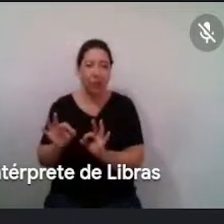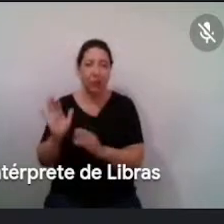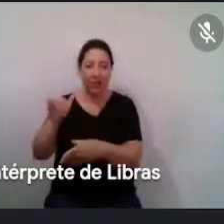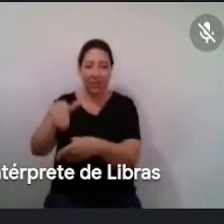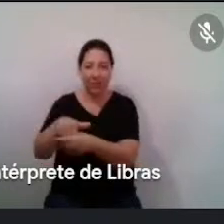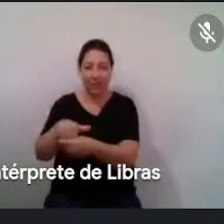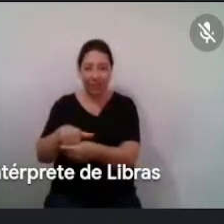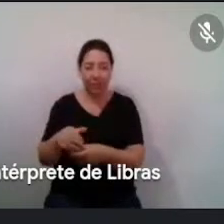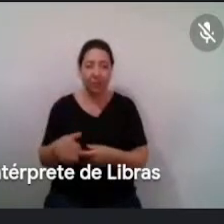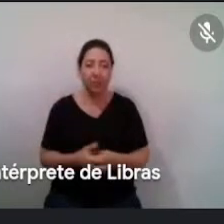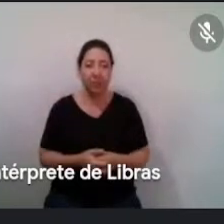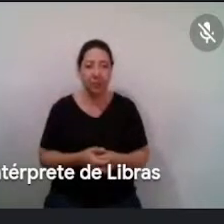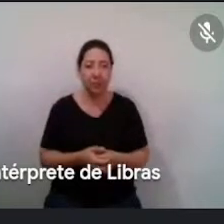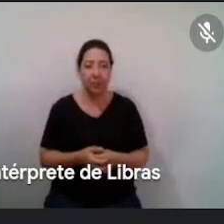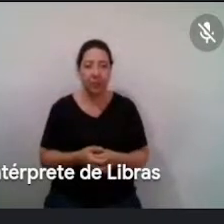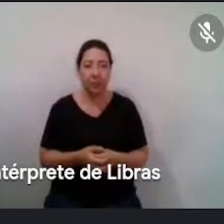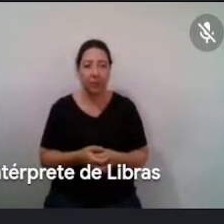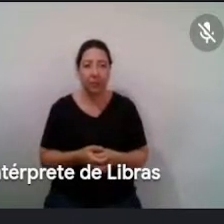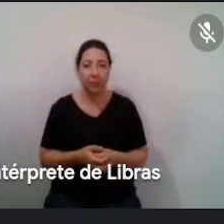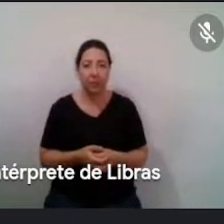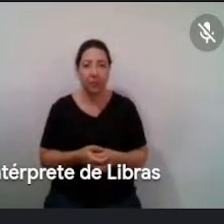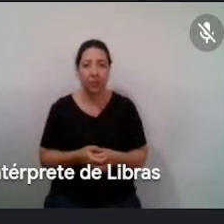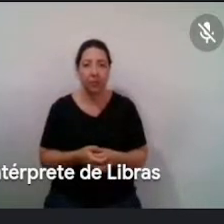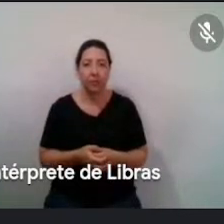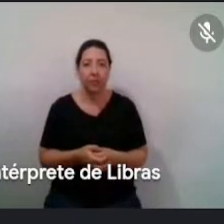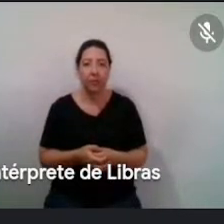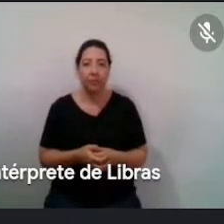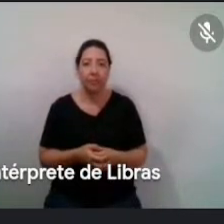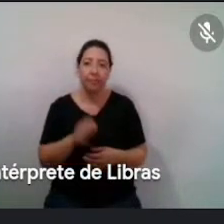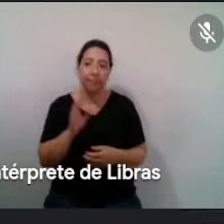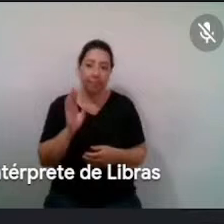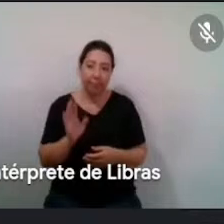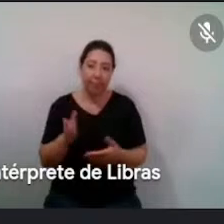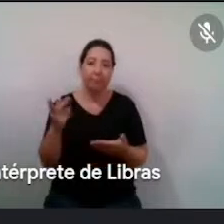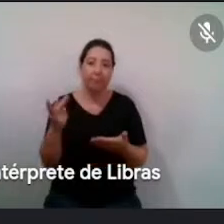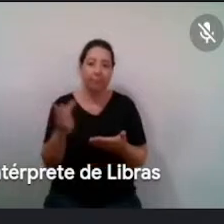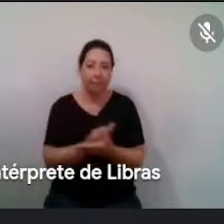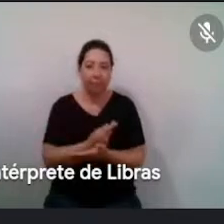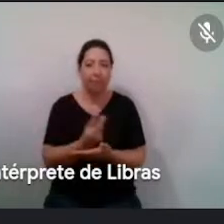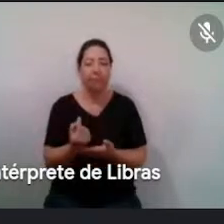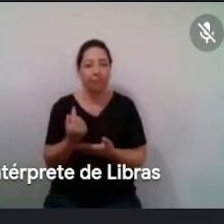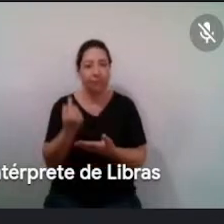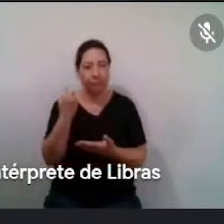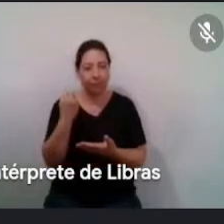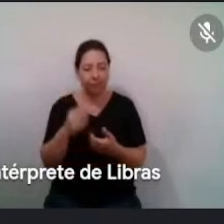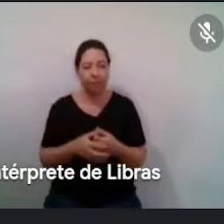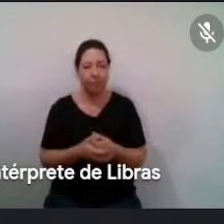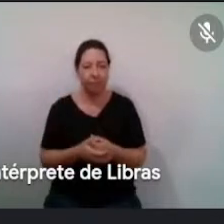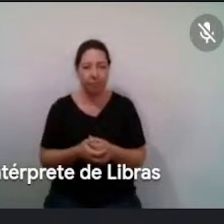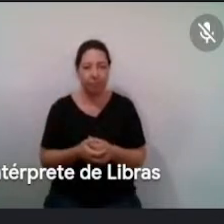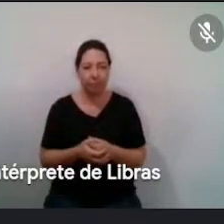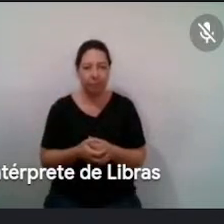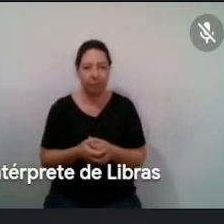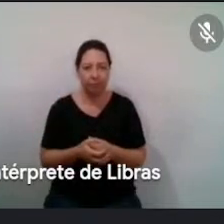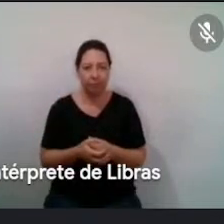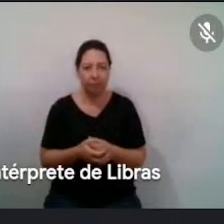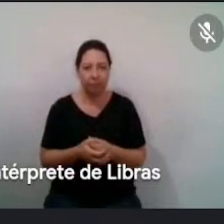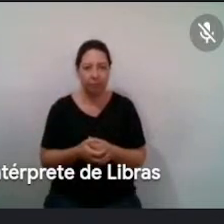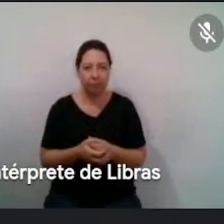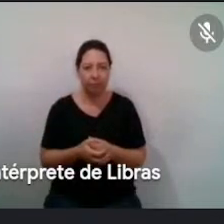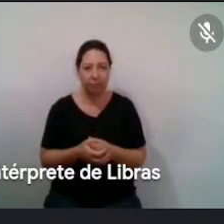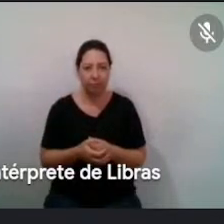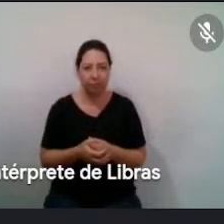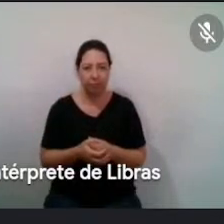E nós já temos precedência nessa situação, de considerar essas situações